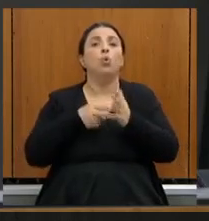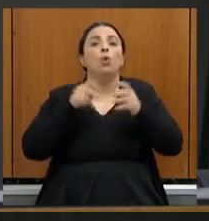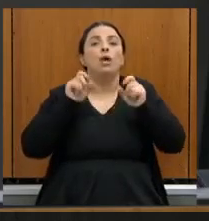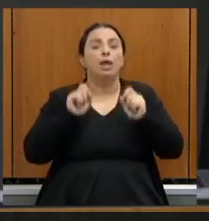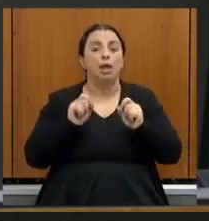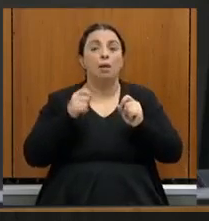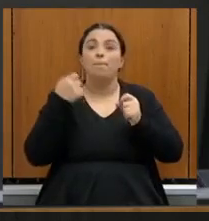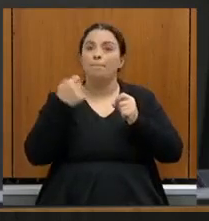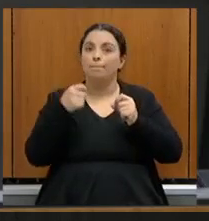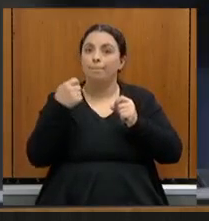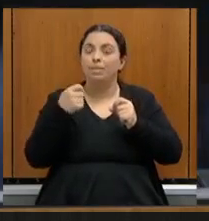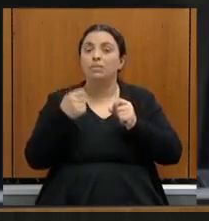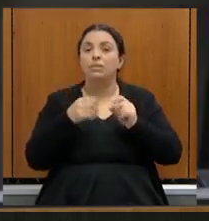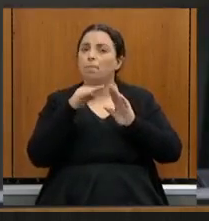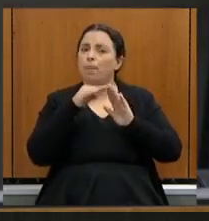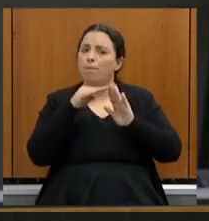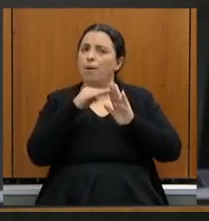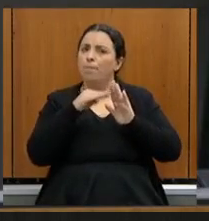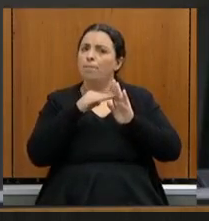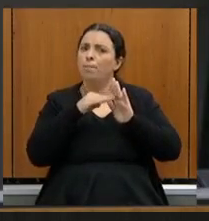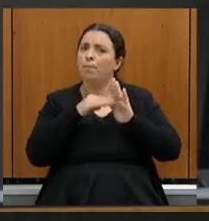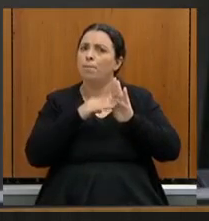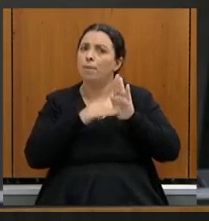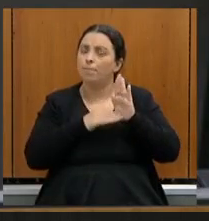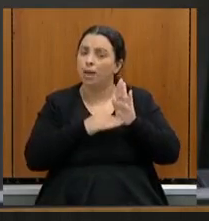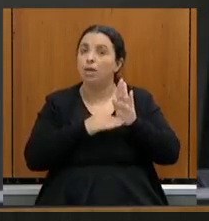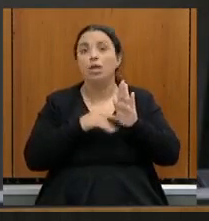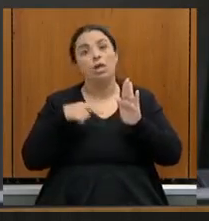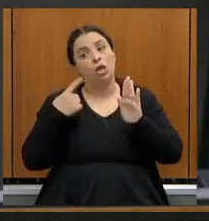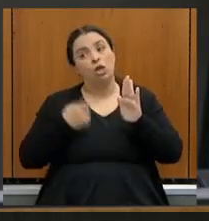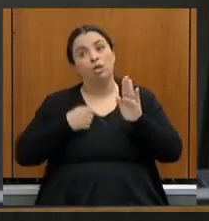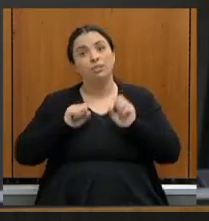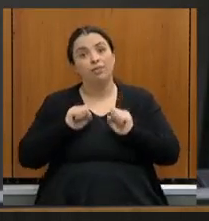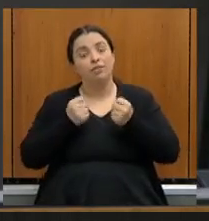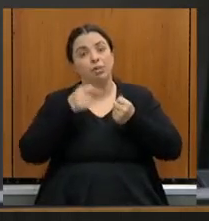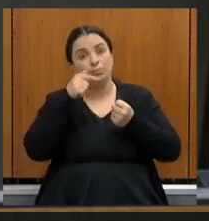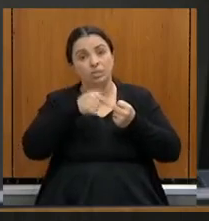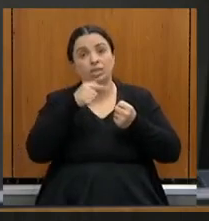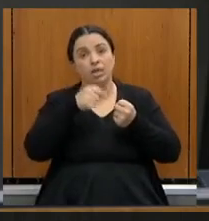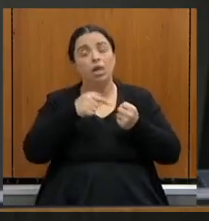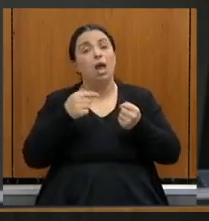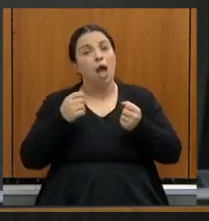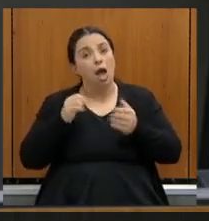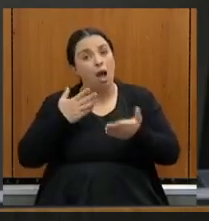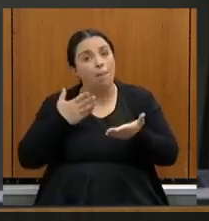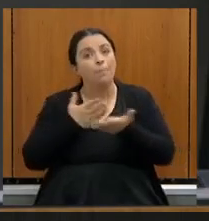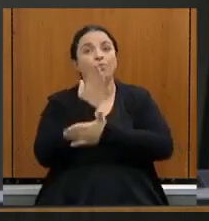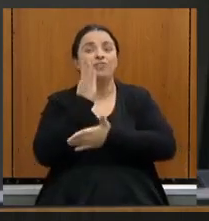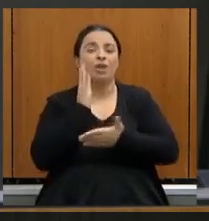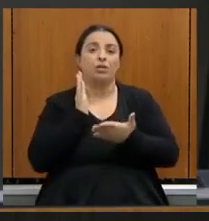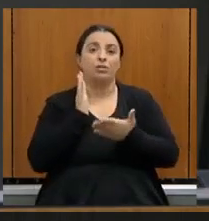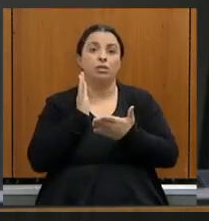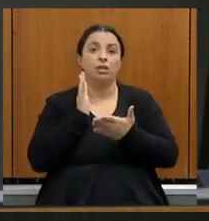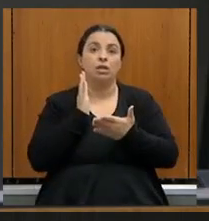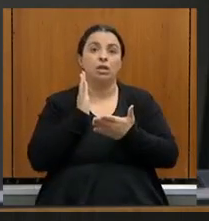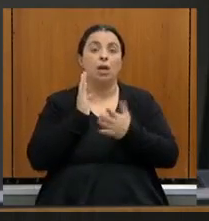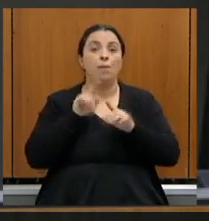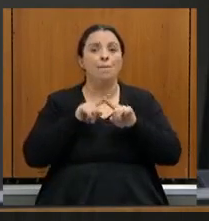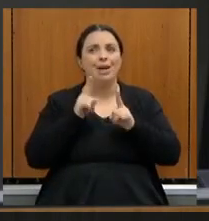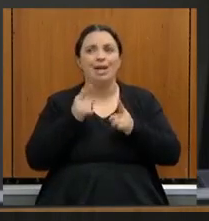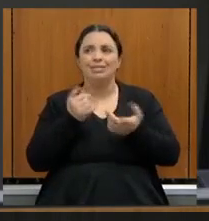e, claro, nós defendemos que seja aprovado conforme o dossiê já do IEFA. Agora, irregularidades em